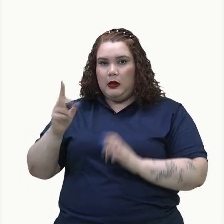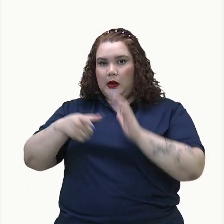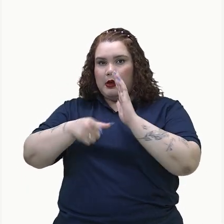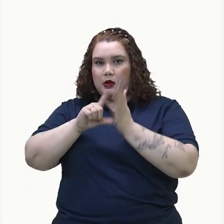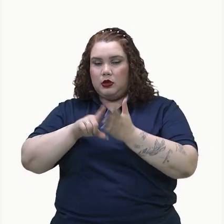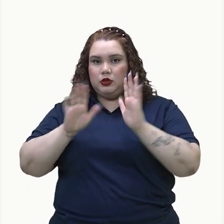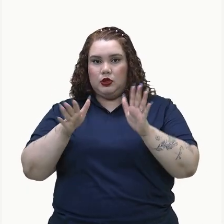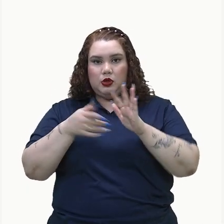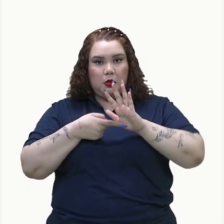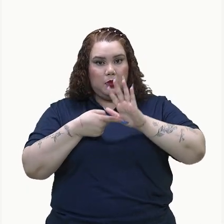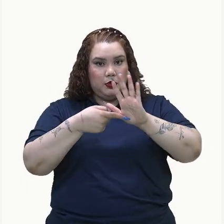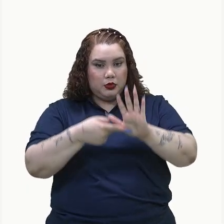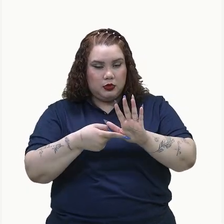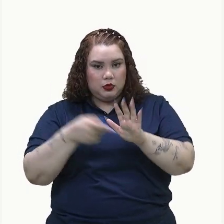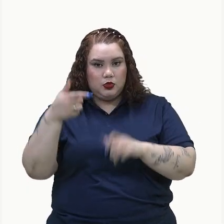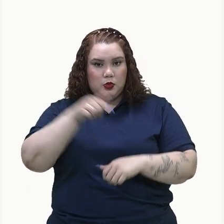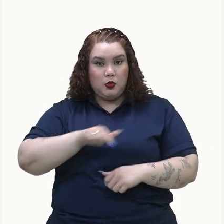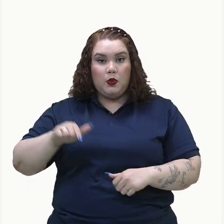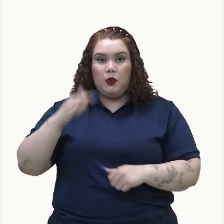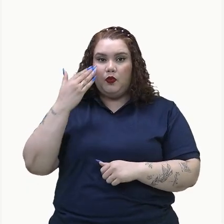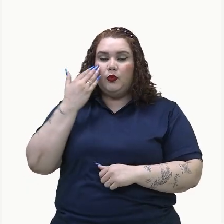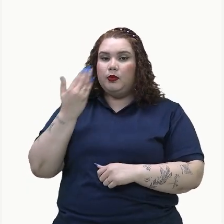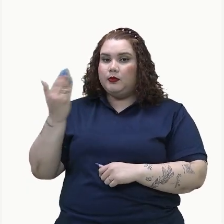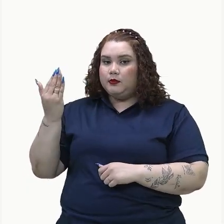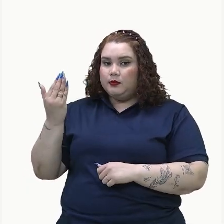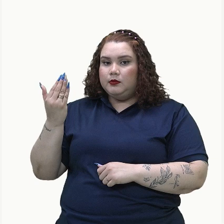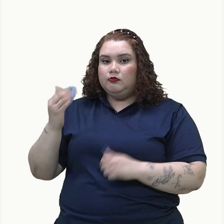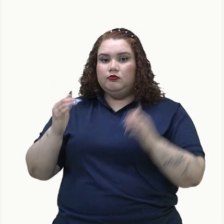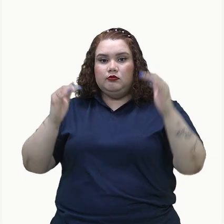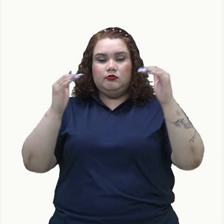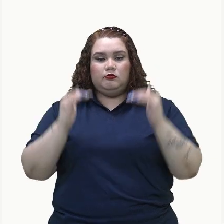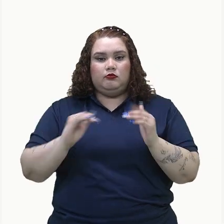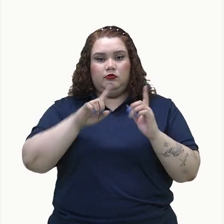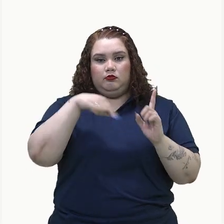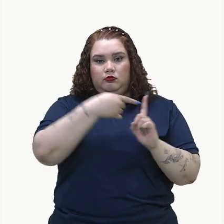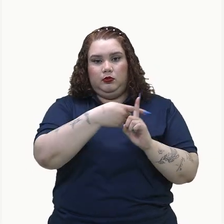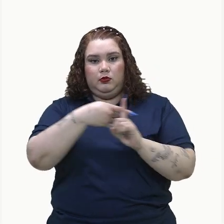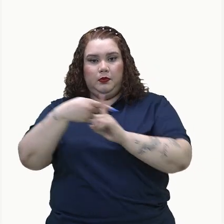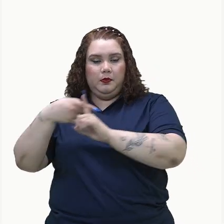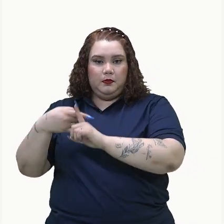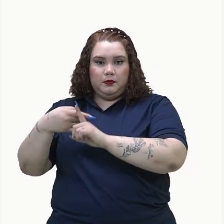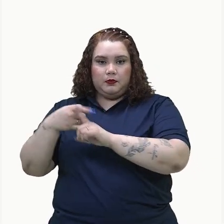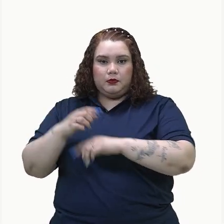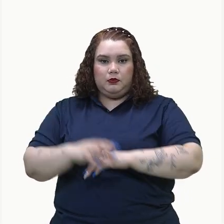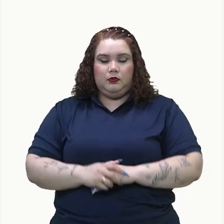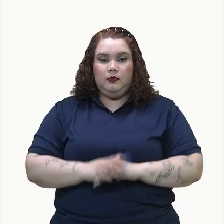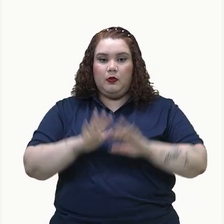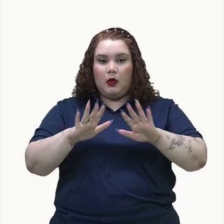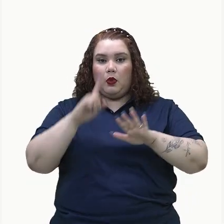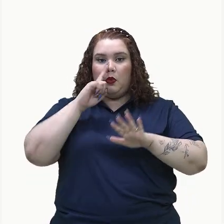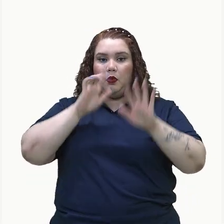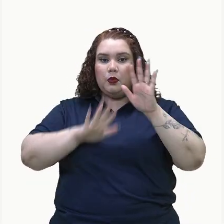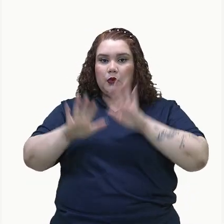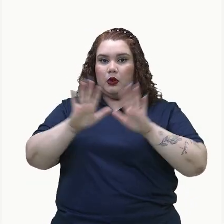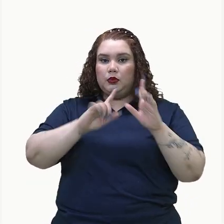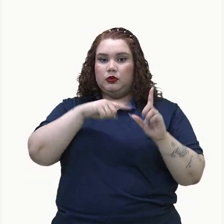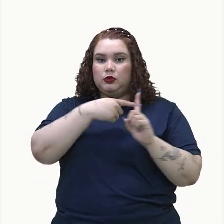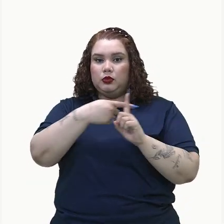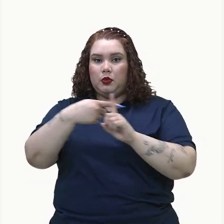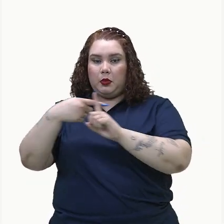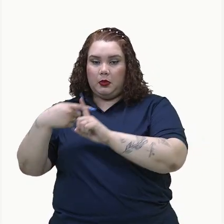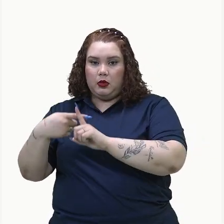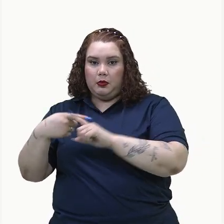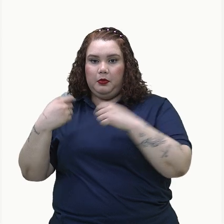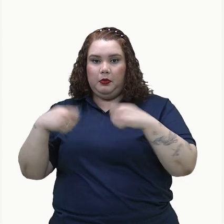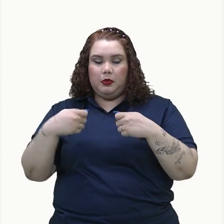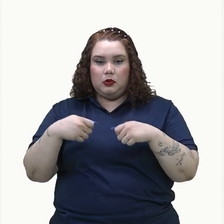R1 mais 1 sobre R2 mais 1 sobre R3, e eu somo as frações. Pessoal, muito cuidado quando somar frações, tá? Tem que tirar